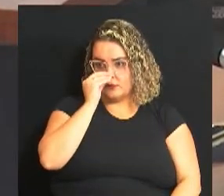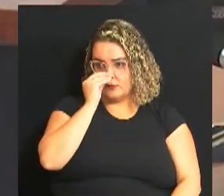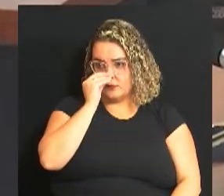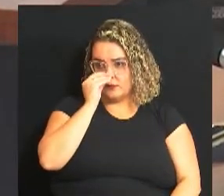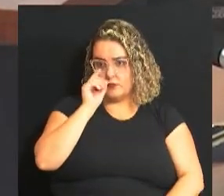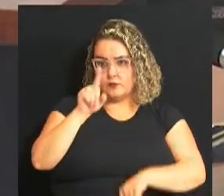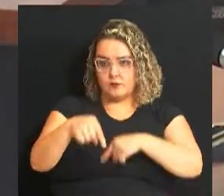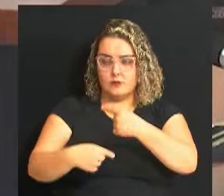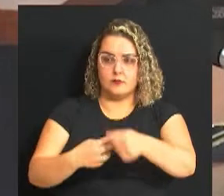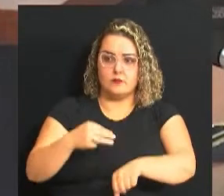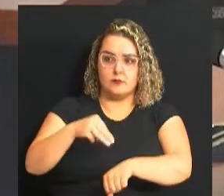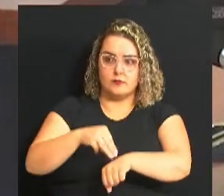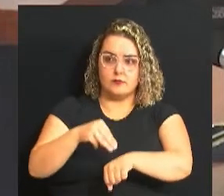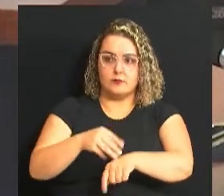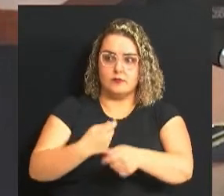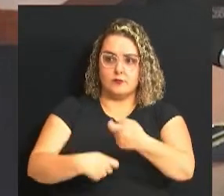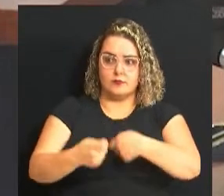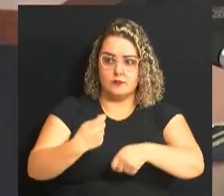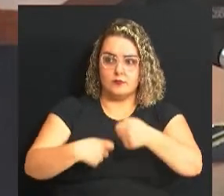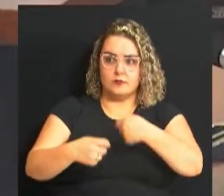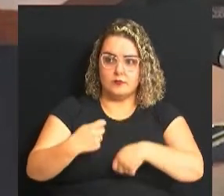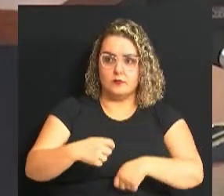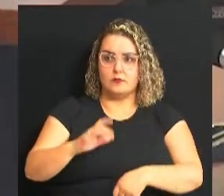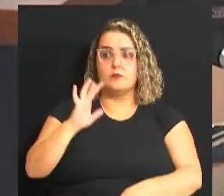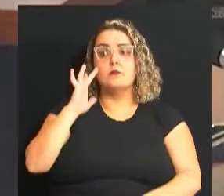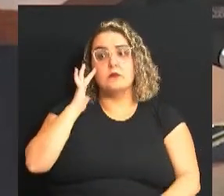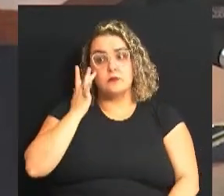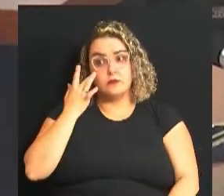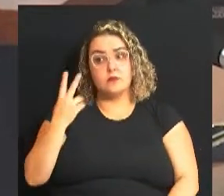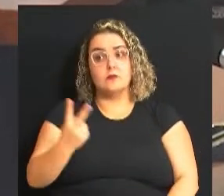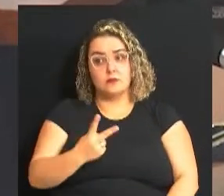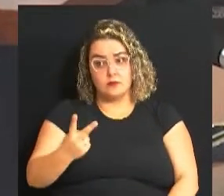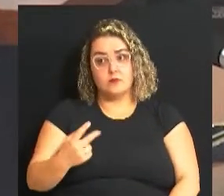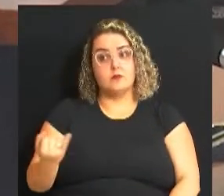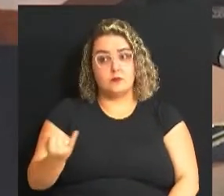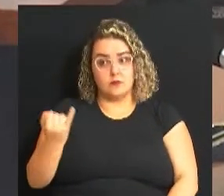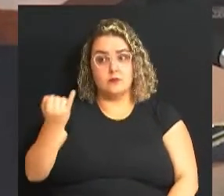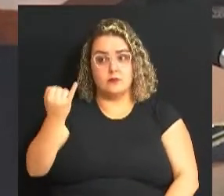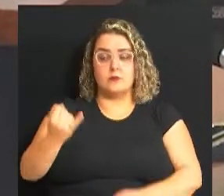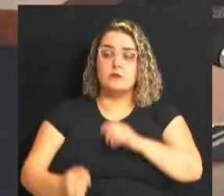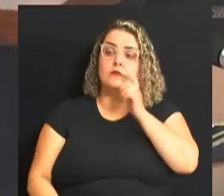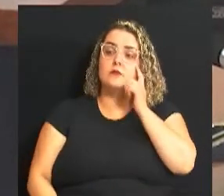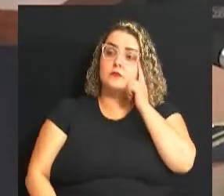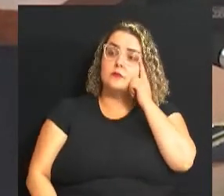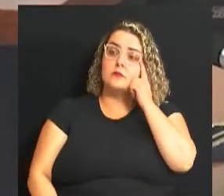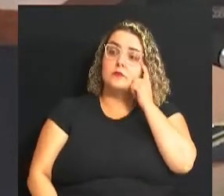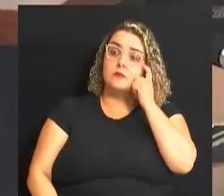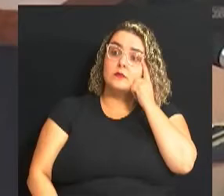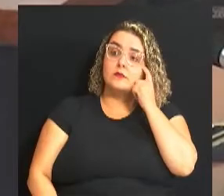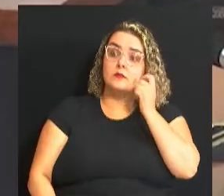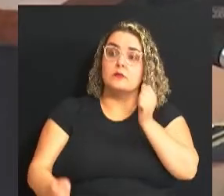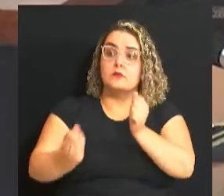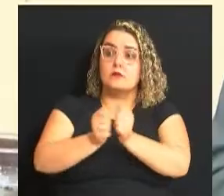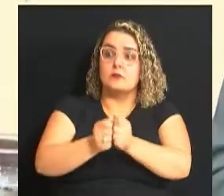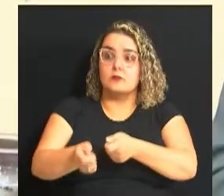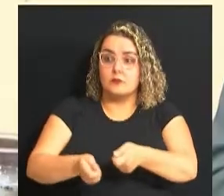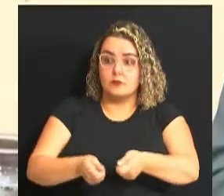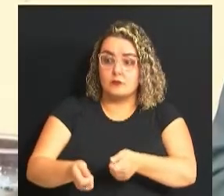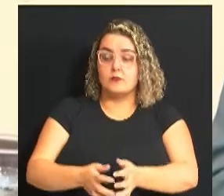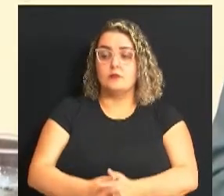membros da administração que eles considerarem que seja relevante. A palavra estará com ele, o controle.